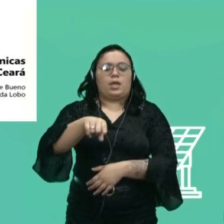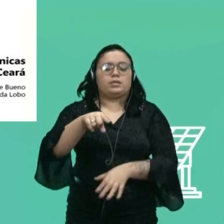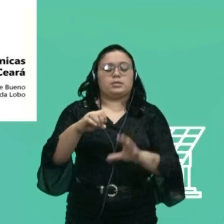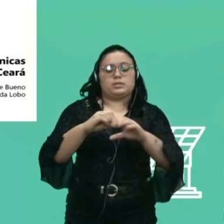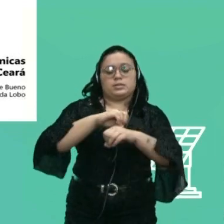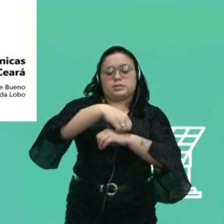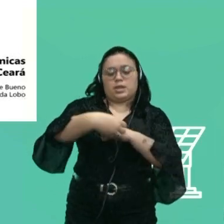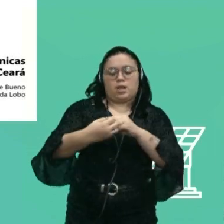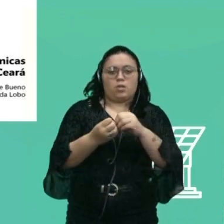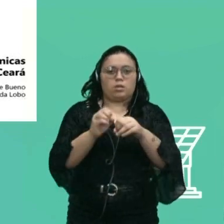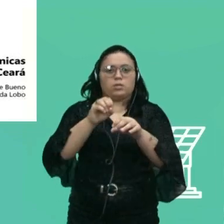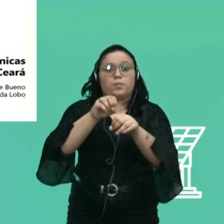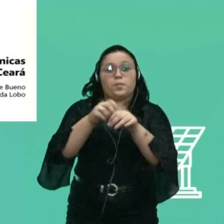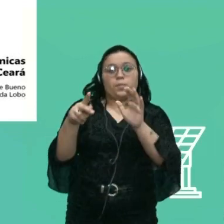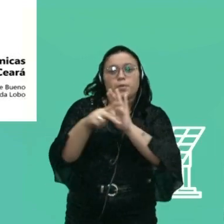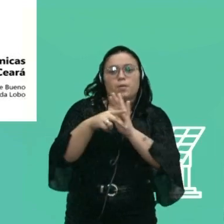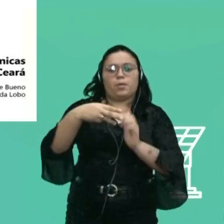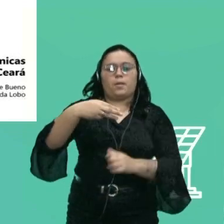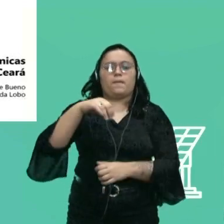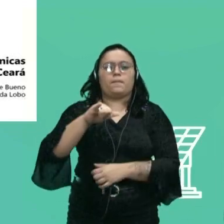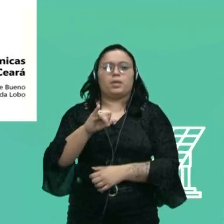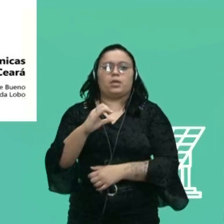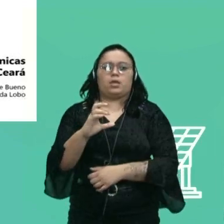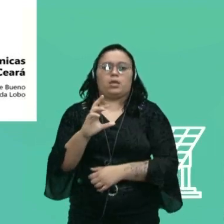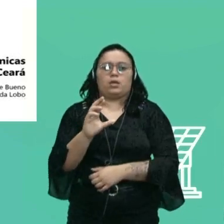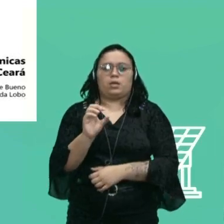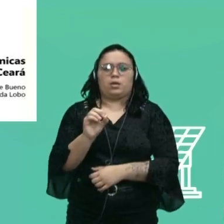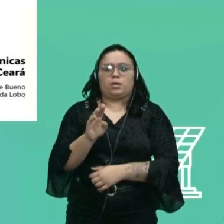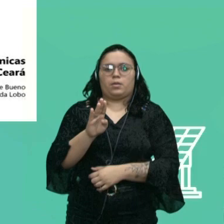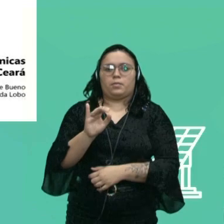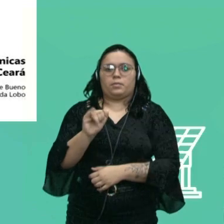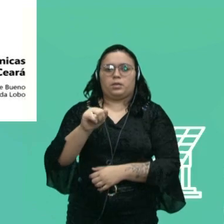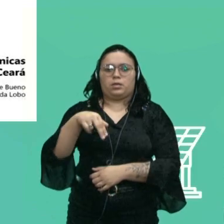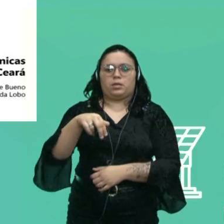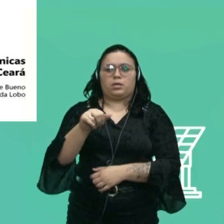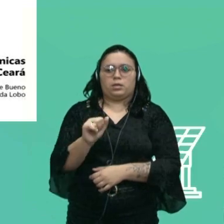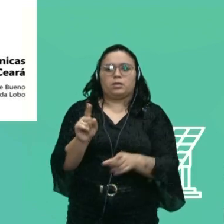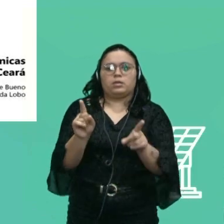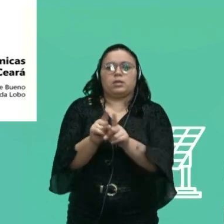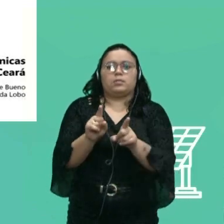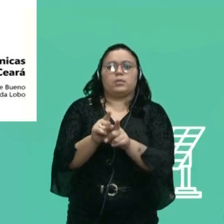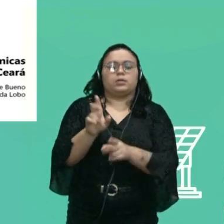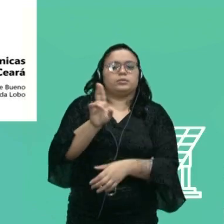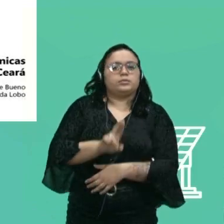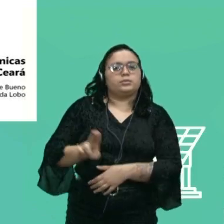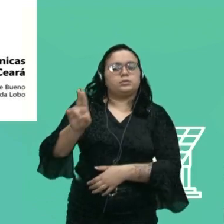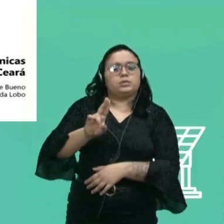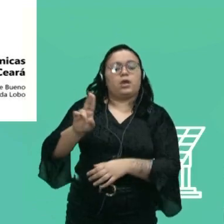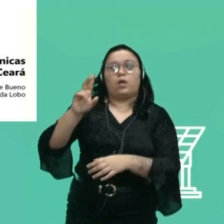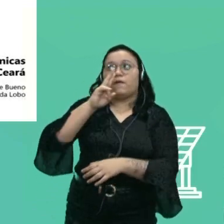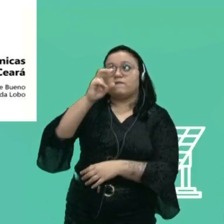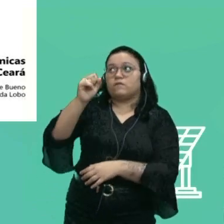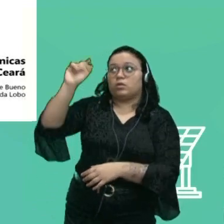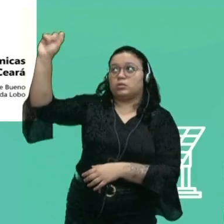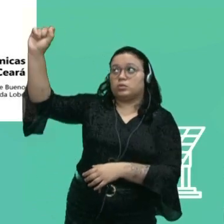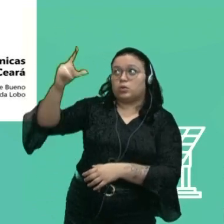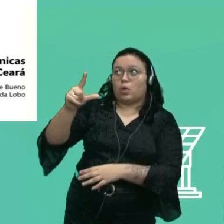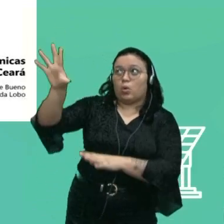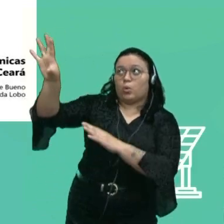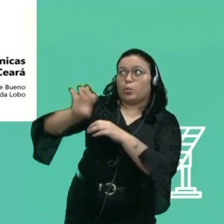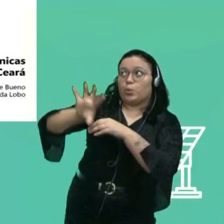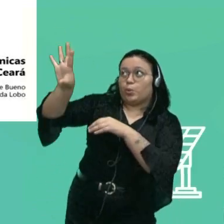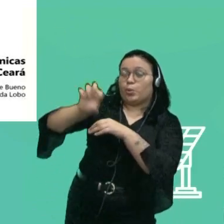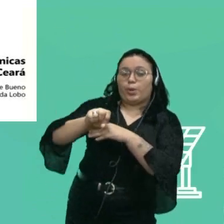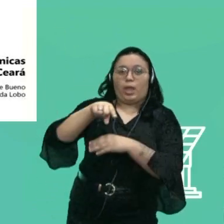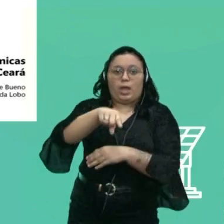e eletrólise microbiana acopladas à reforma a vapor do glicerol com força solar. O projeto está sendo desenvolvido